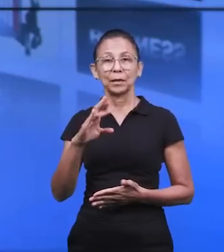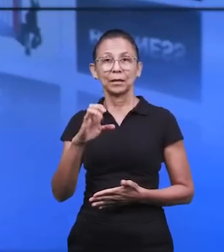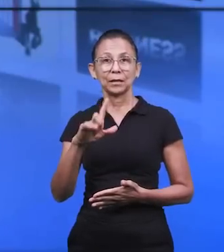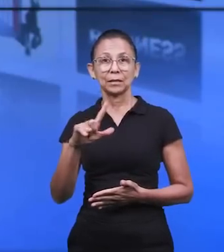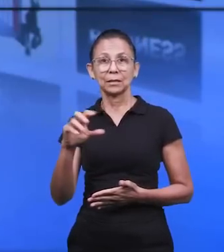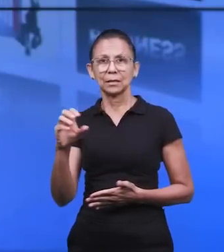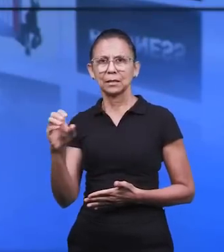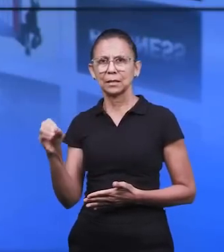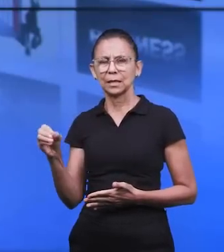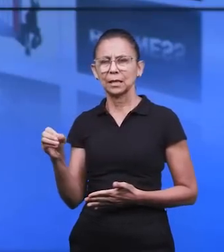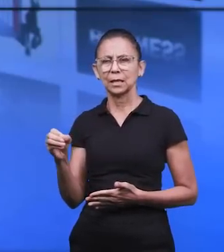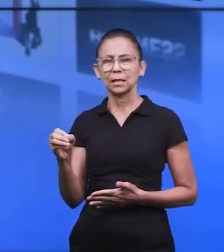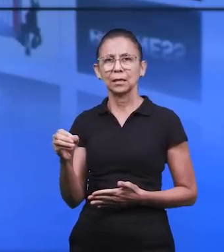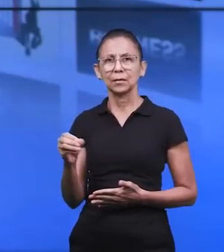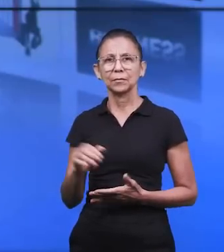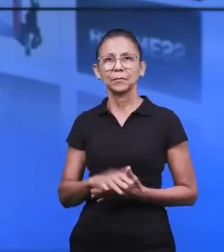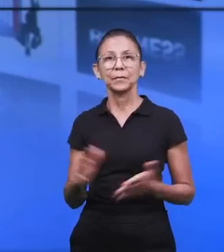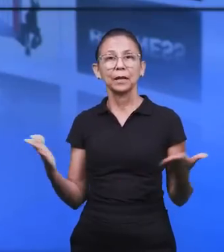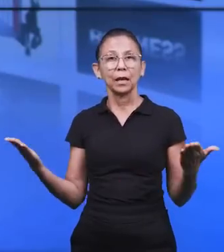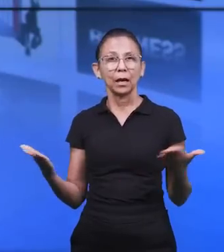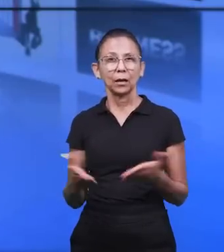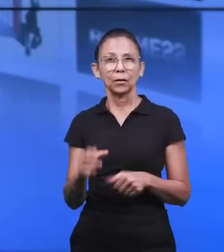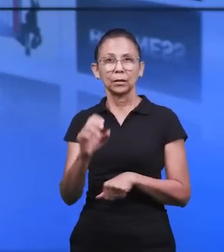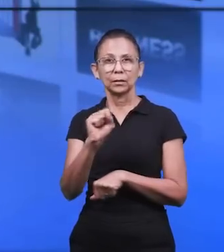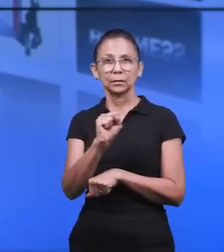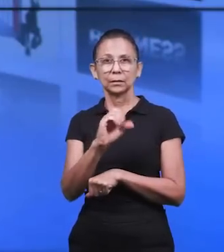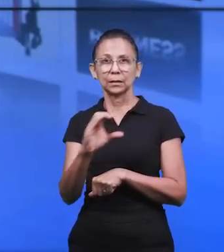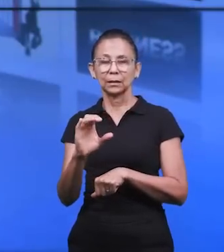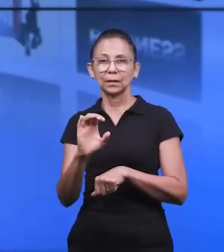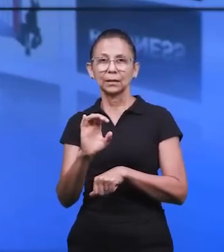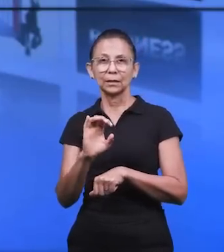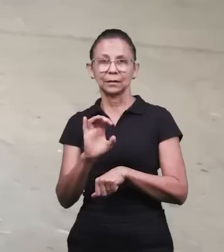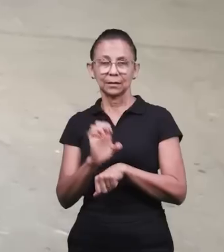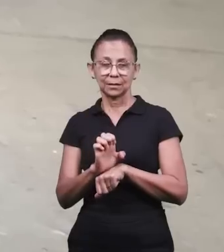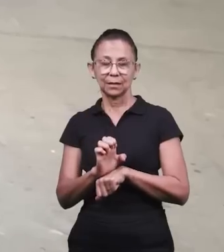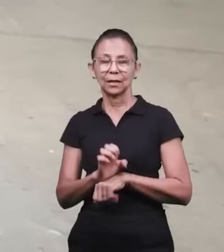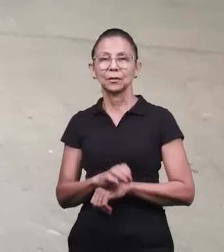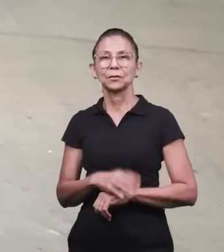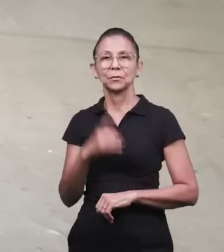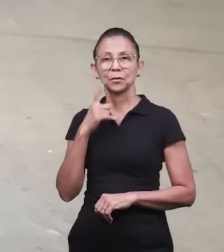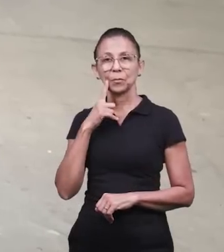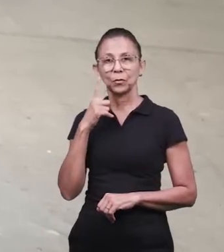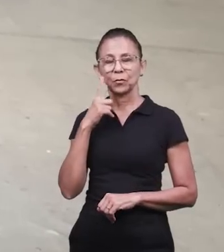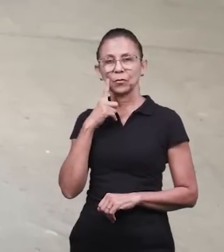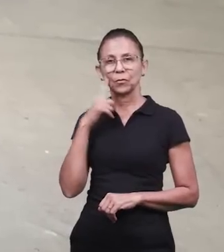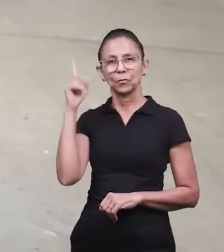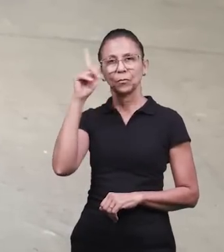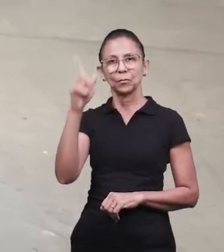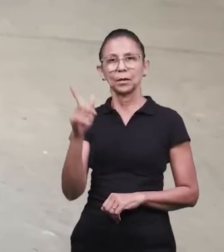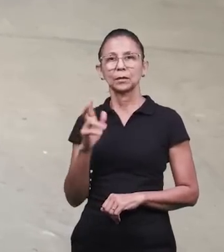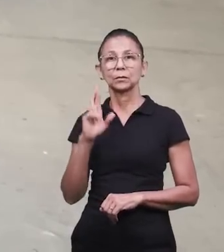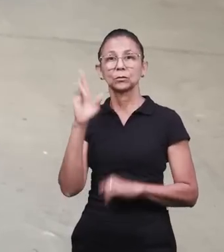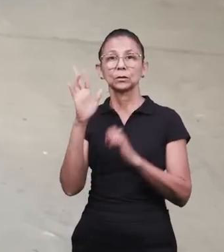para Santa Catarina, o nosso querido pastor Márcio Braz. Pai do Senhor, pastor. A paz do Senhor, Jorge, e a todos os irmãos que